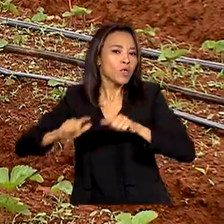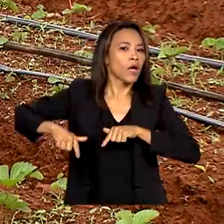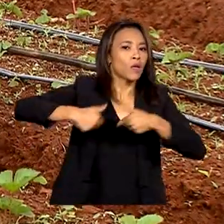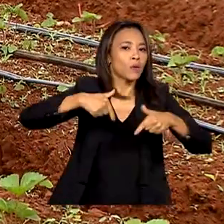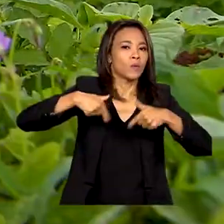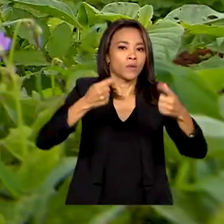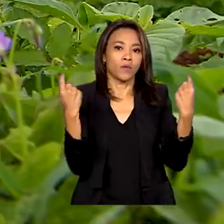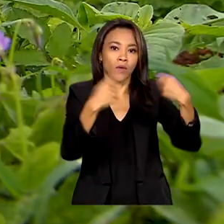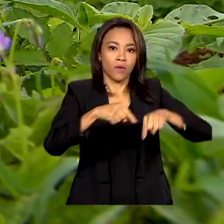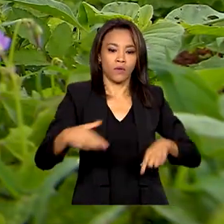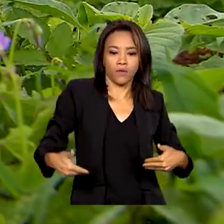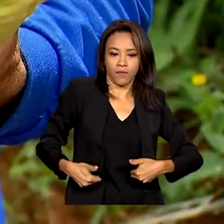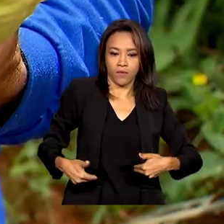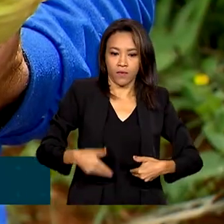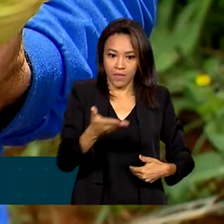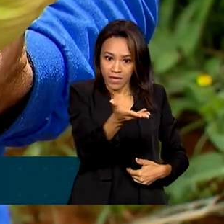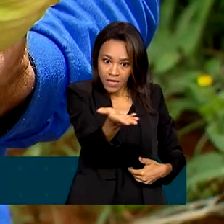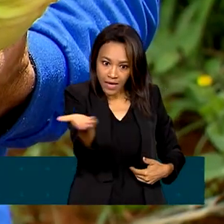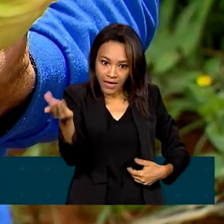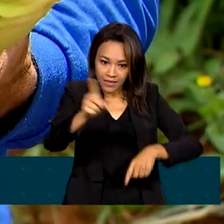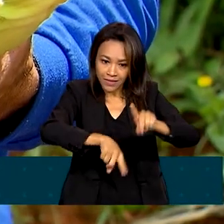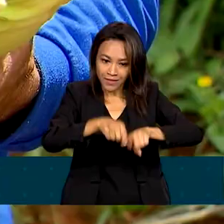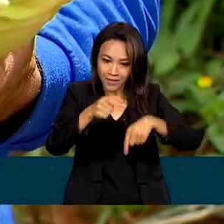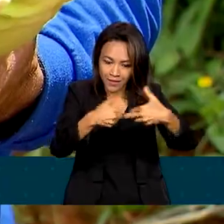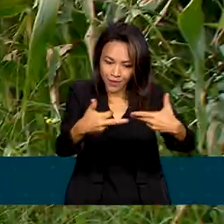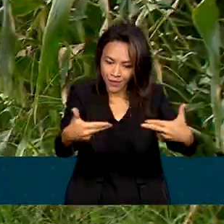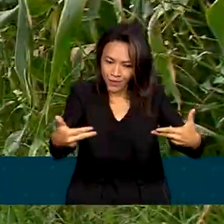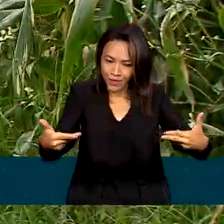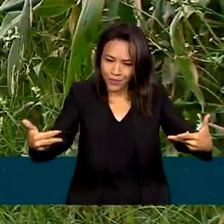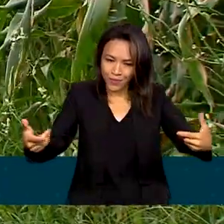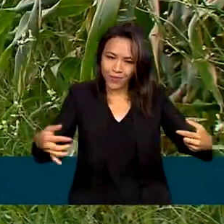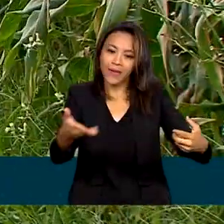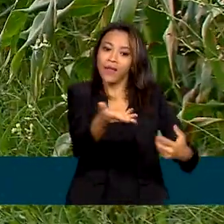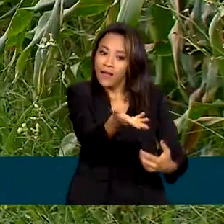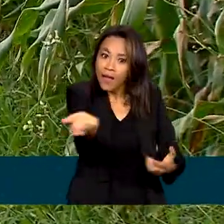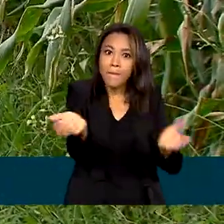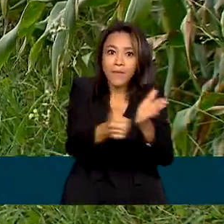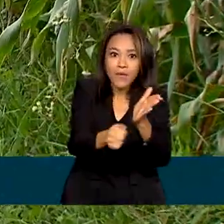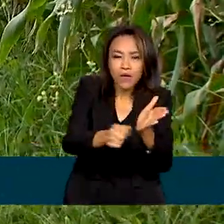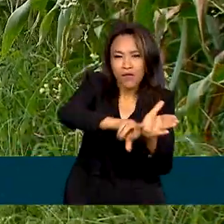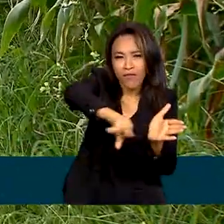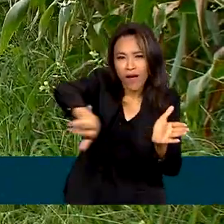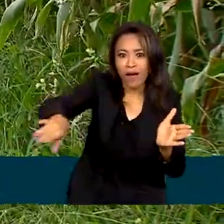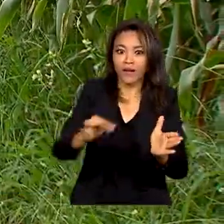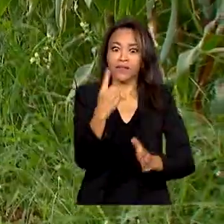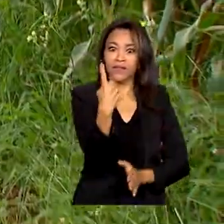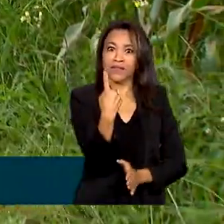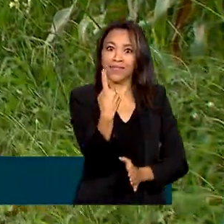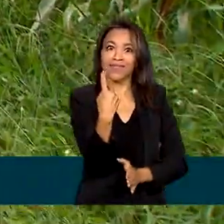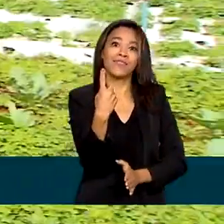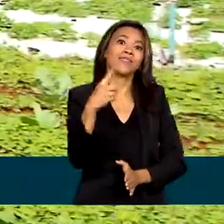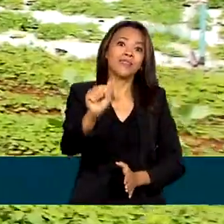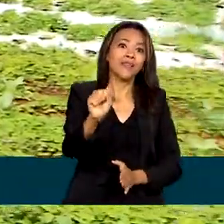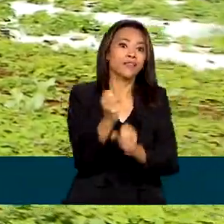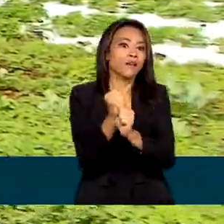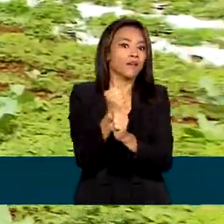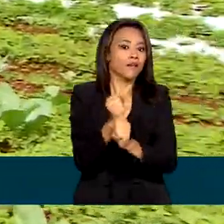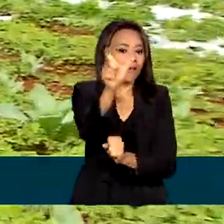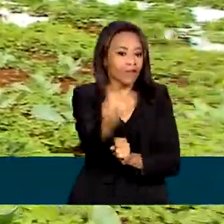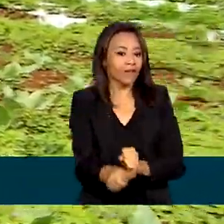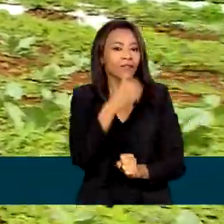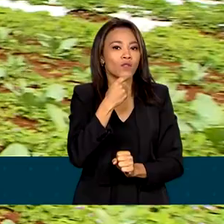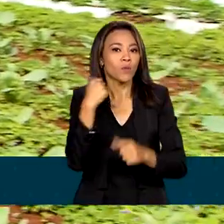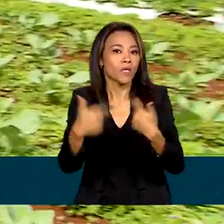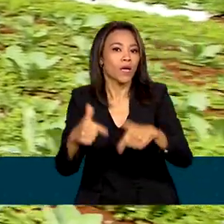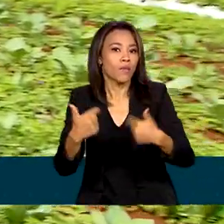Goiaba, morango, couve-flor, milho são alguns dos alimentos produzidos há 17 anos pelo seu Francisco, a esposa dele